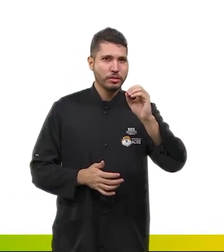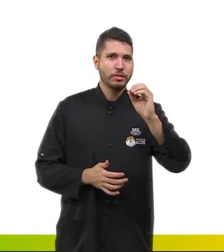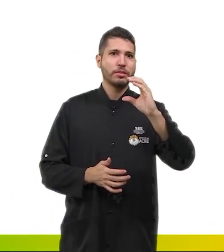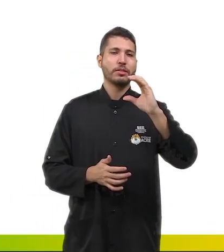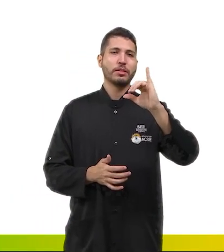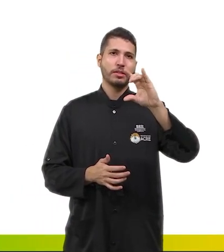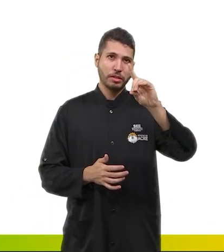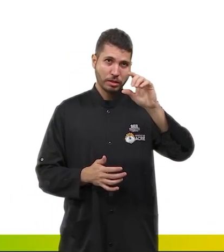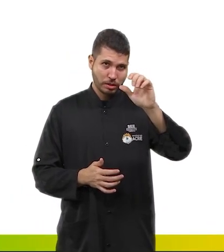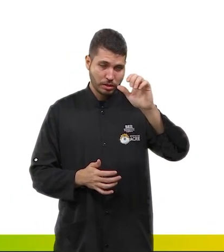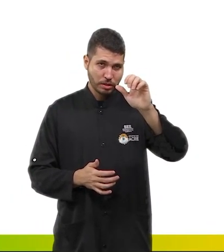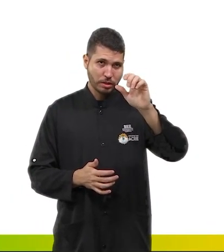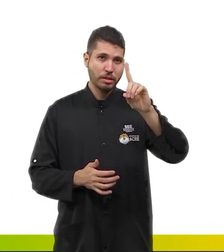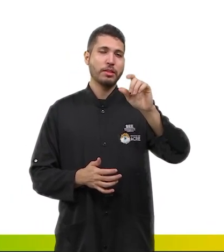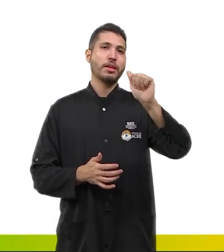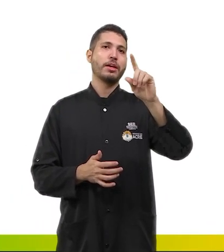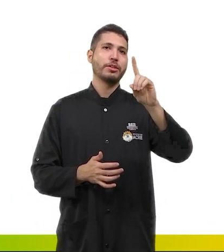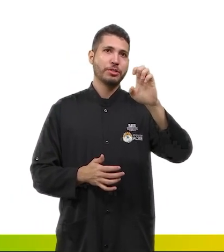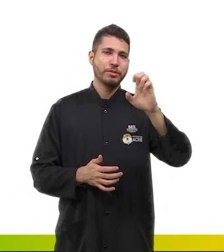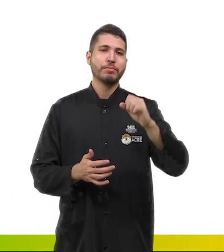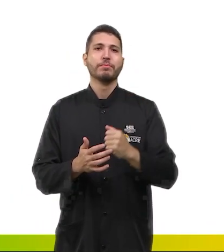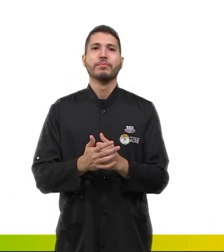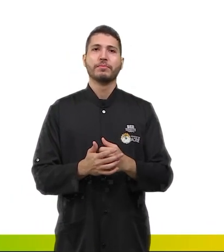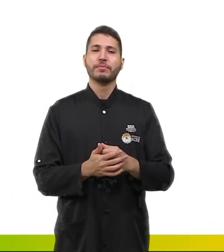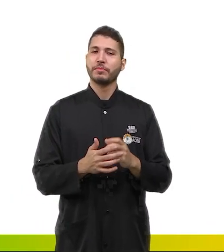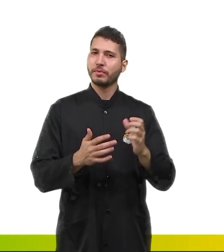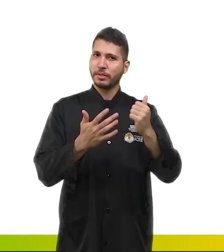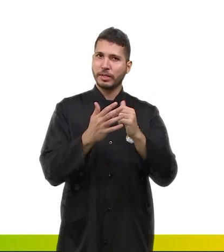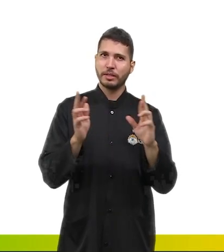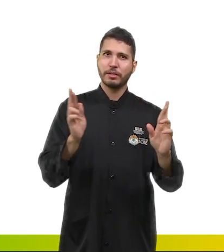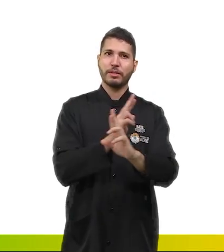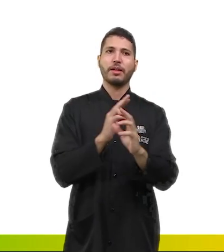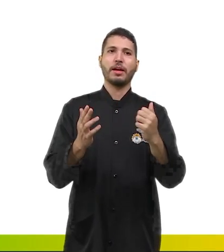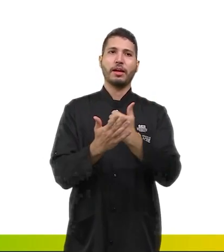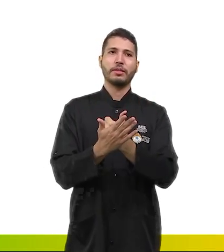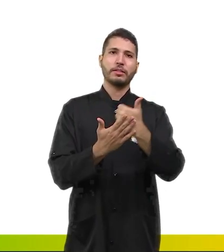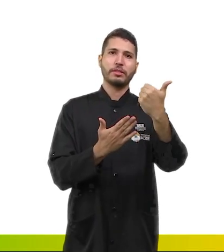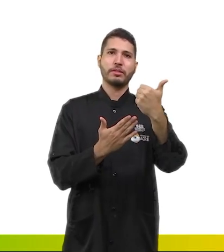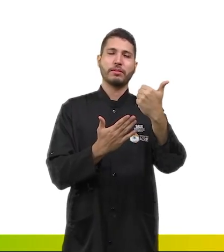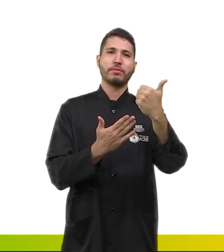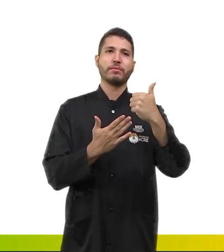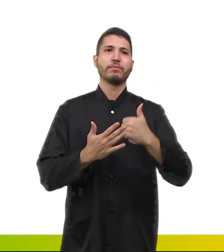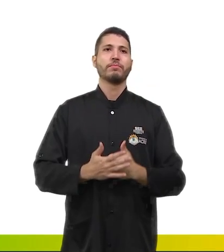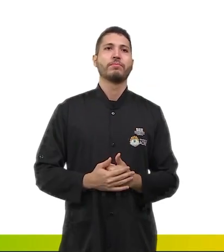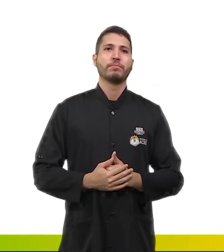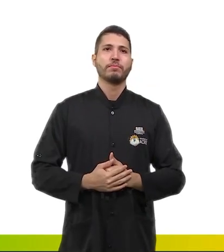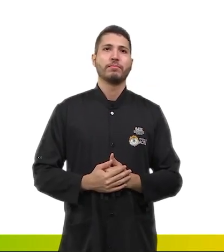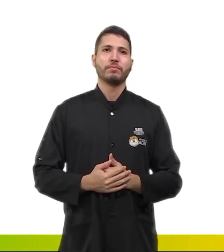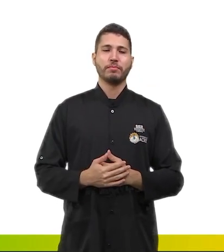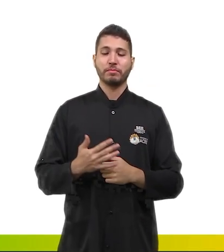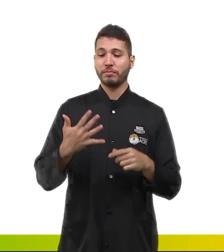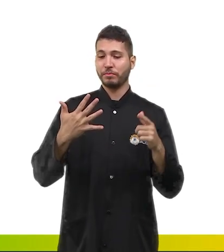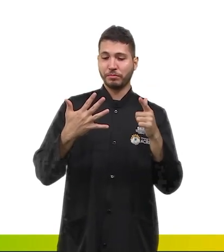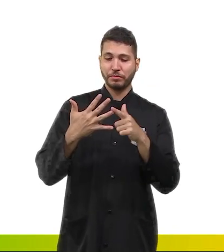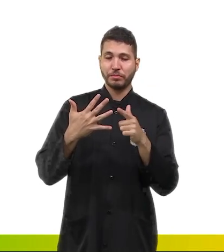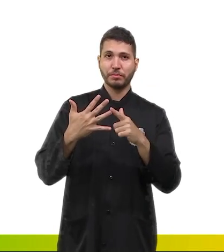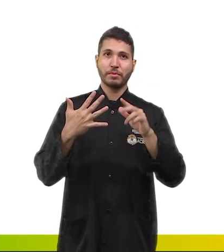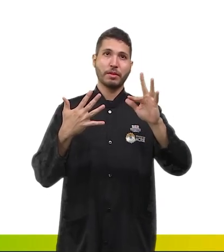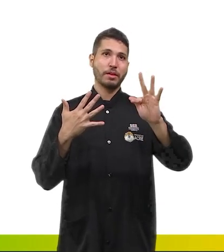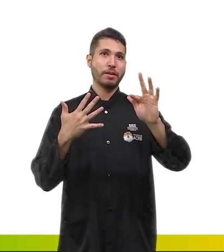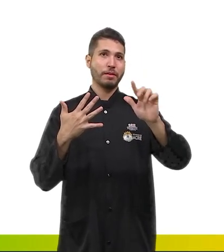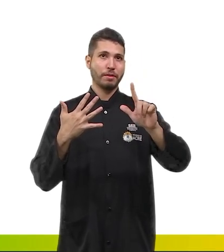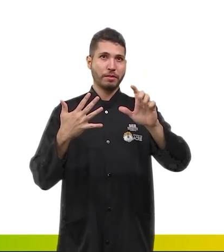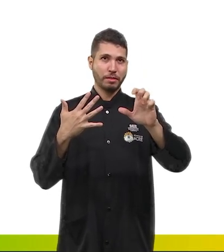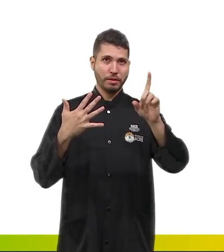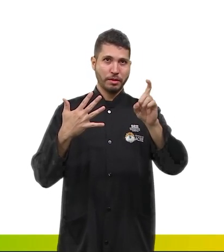temos elementos em que a velocidade está empregada. E por fim, também temos o aspecto da flexibilidade,